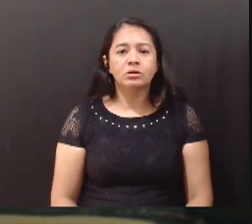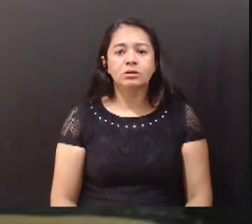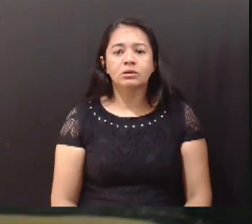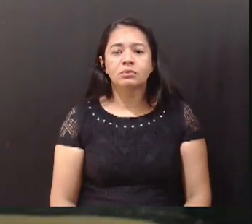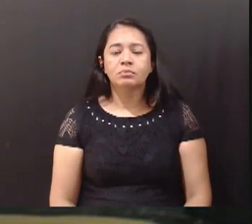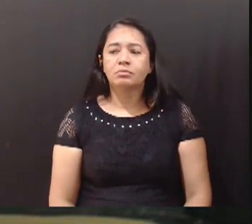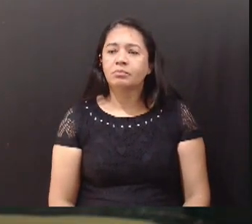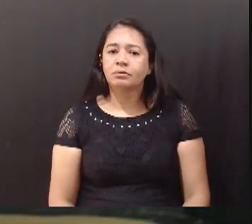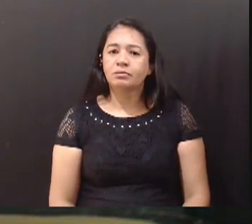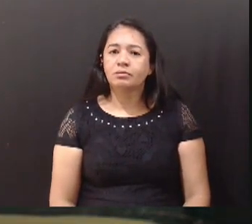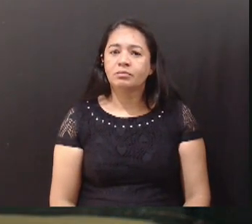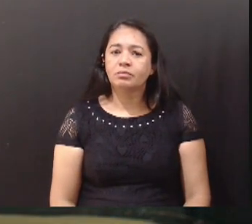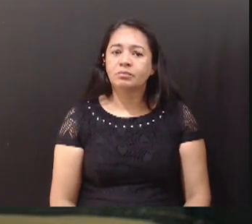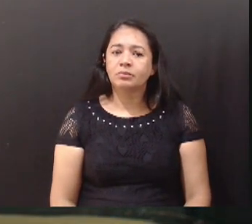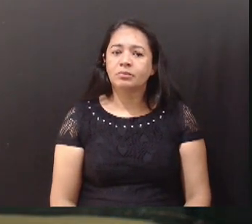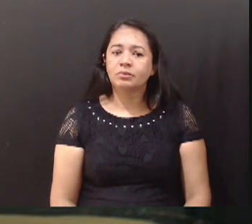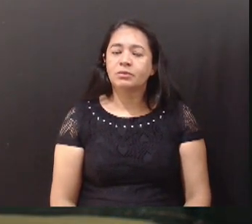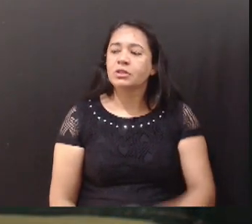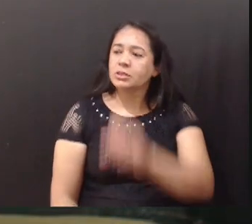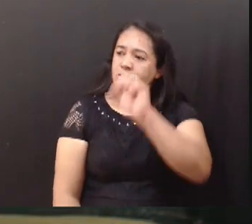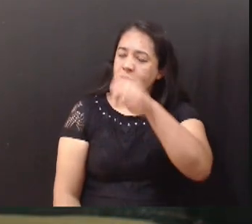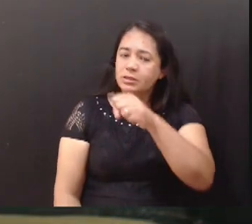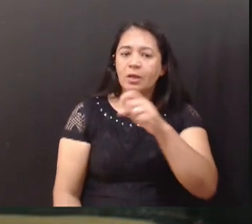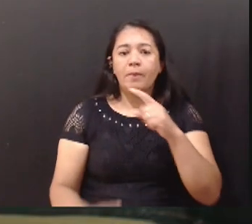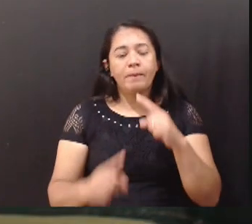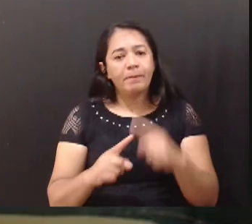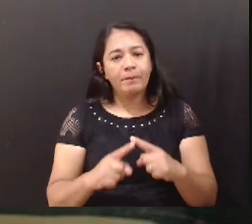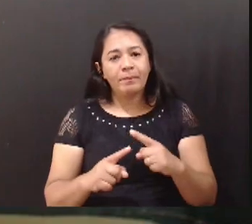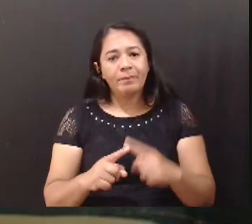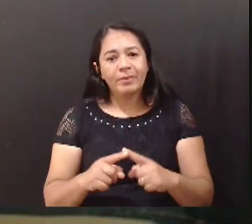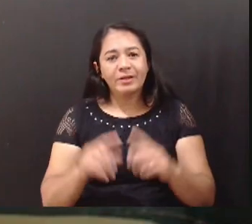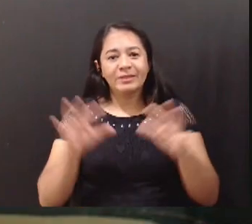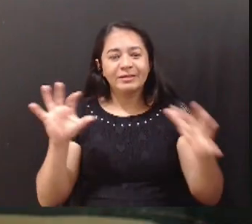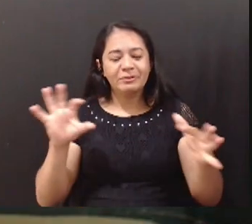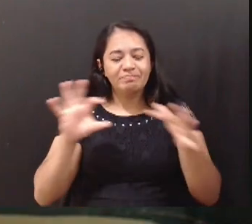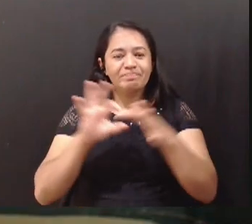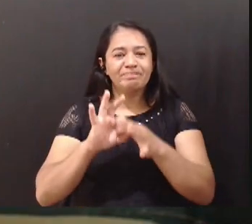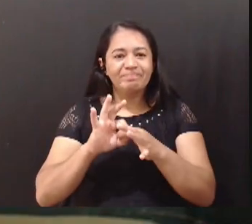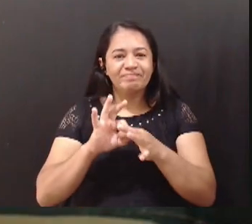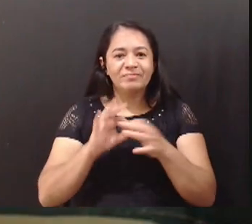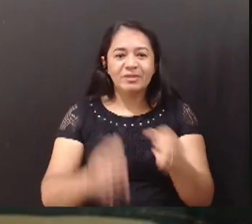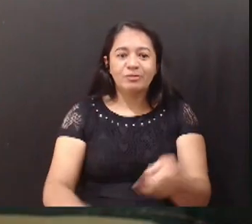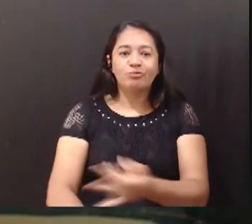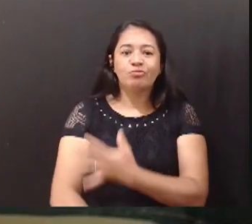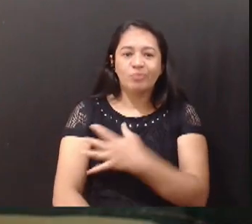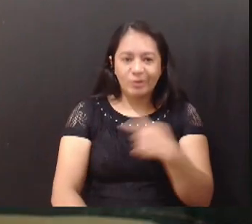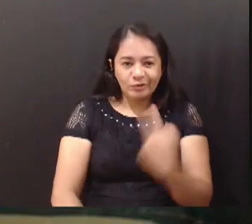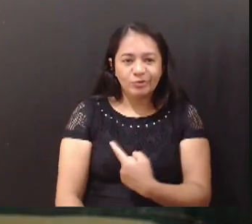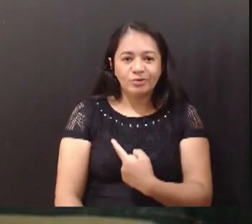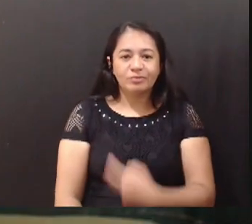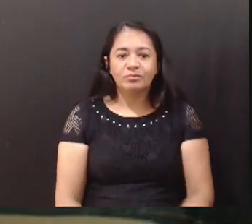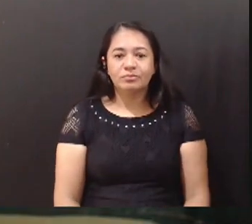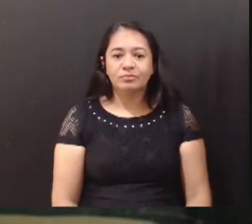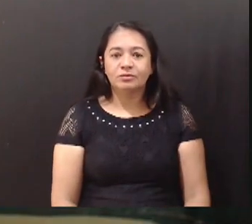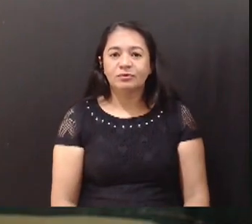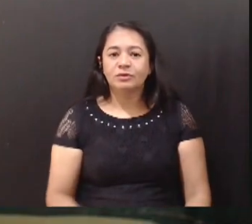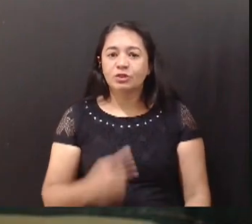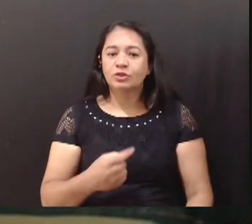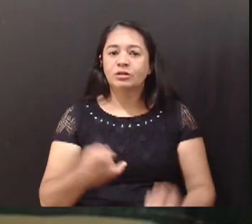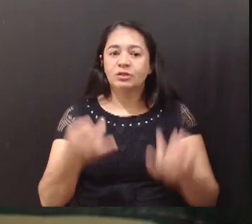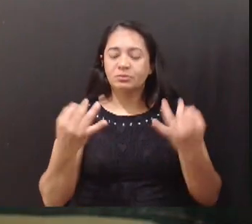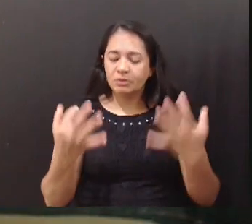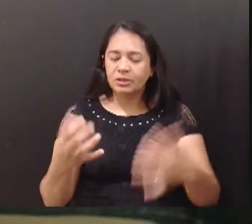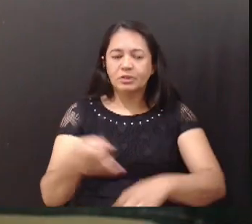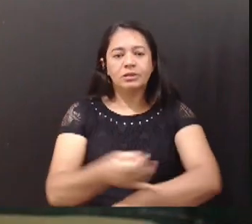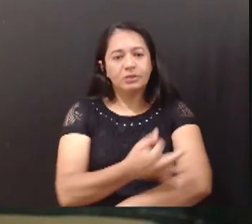assunto, e ela disse sim, porque está ligado às nossas emoções. Então, já que nós estamos falando das emoções,